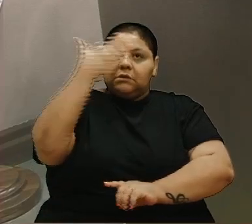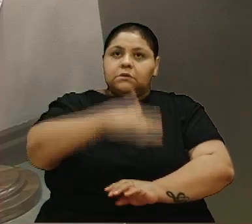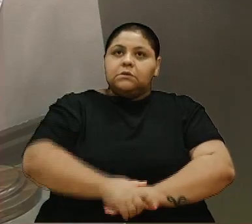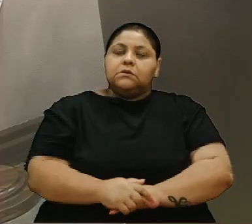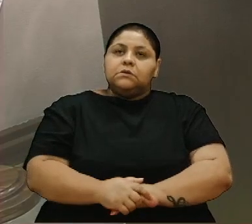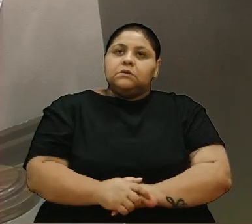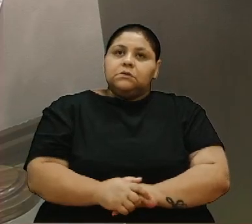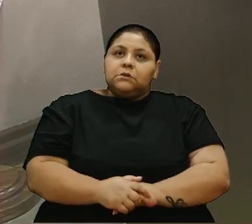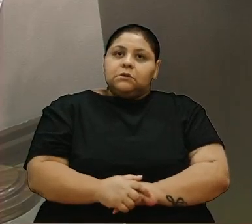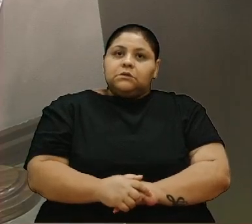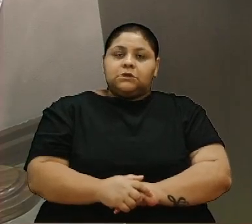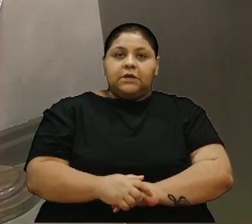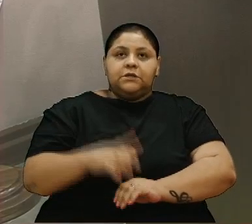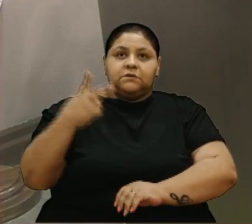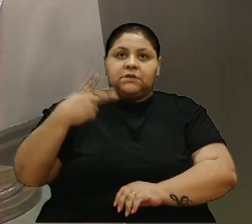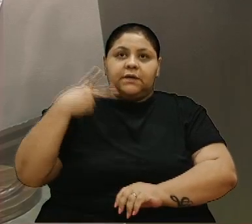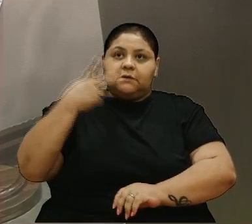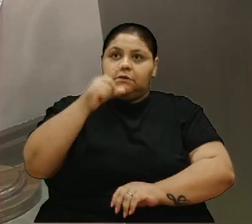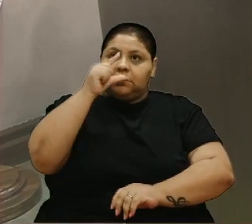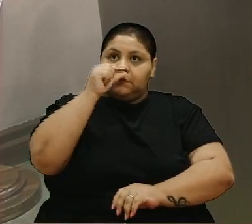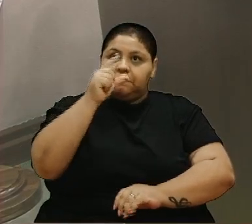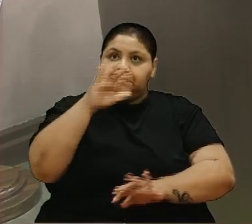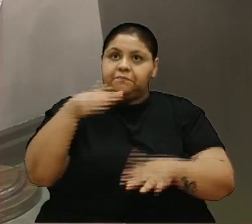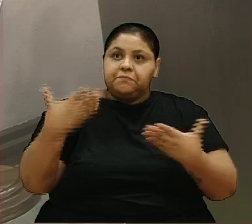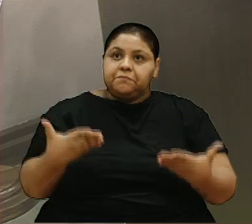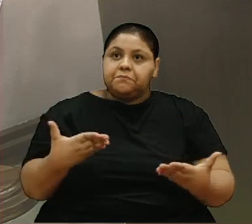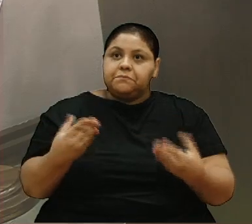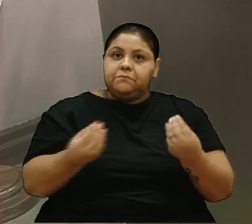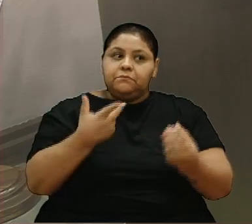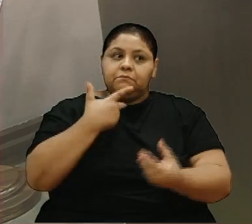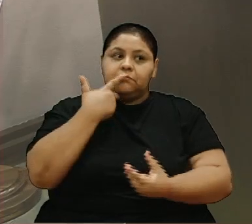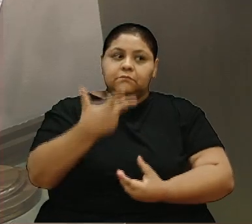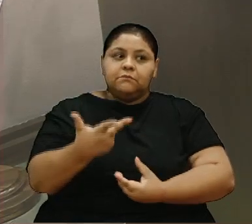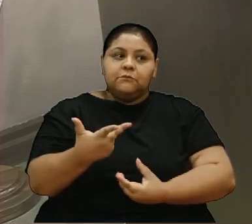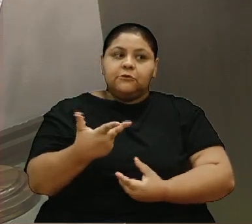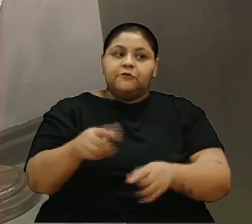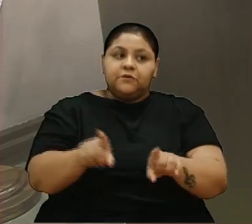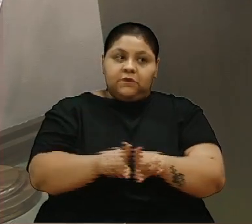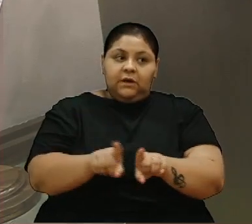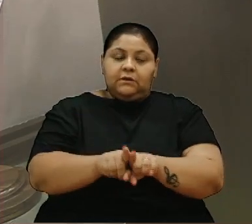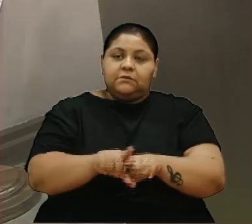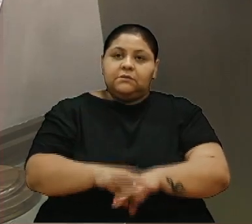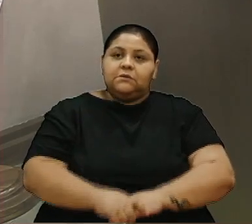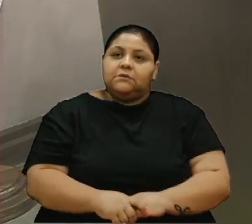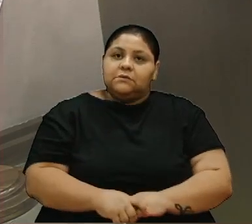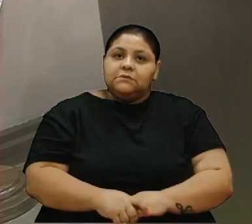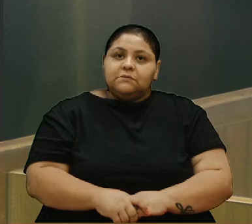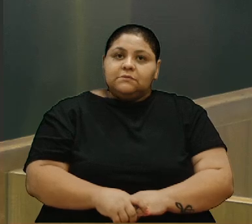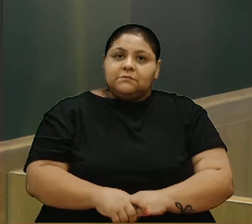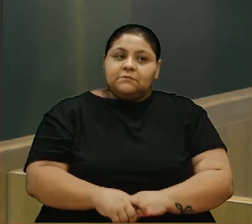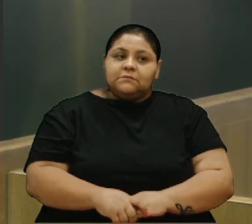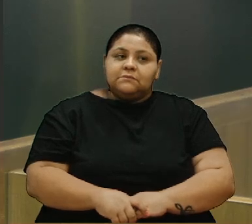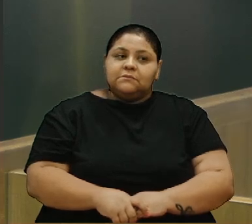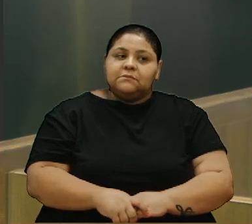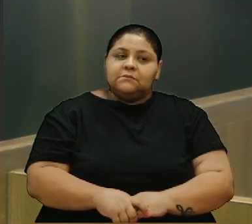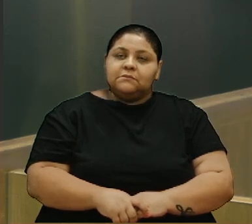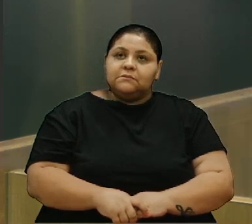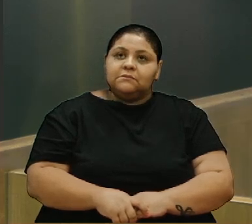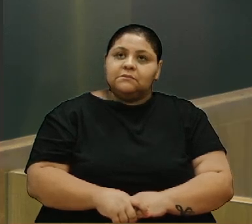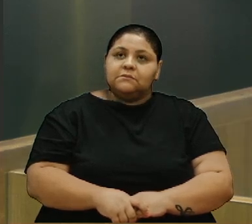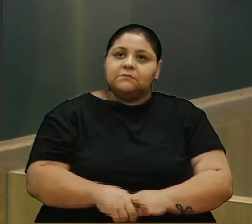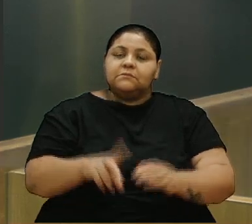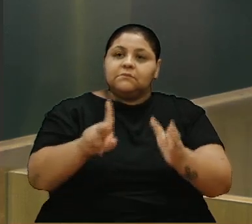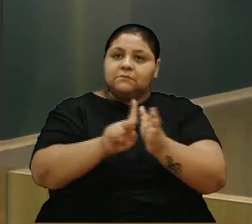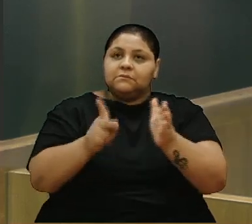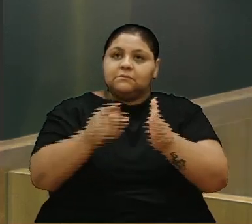Obrigado, vereador Fantinel. Então, como eu vinha dizendo aqui, eu exijo, eu cobro, eu